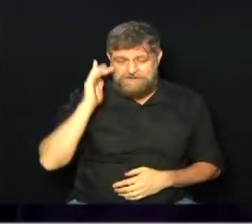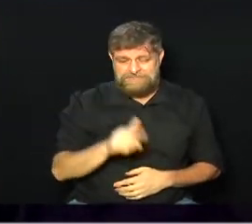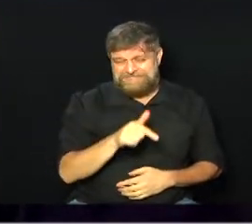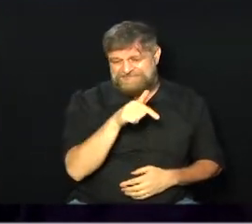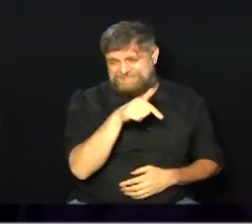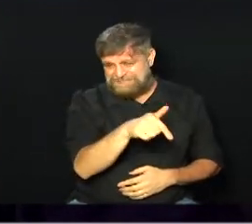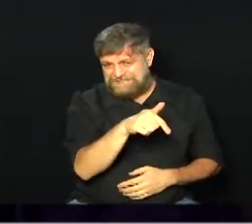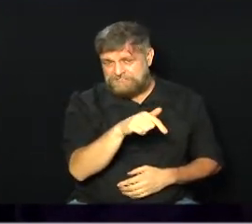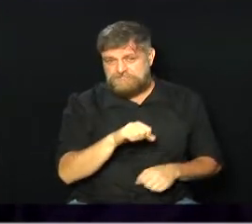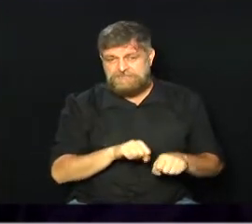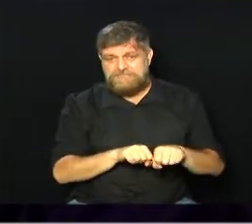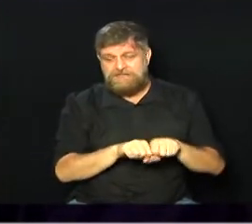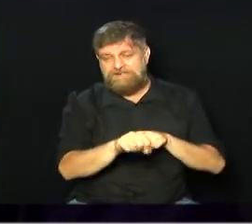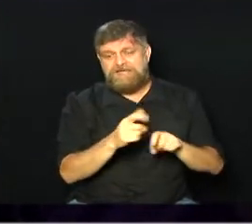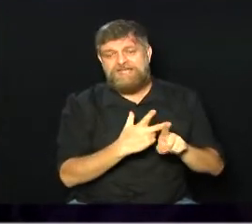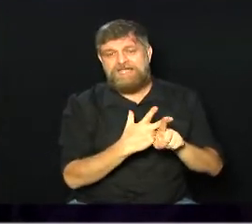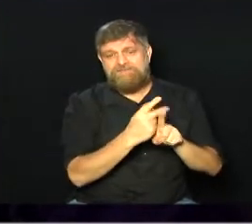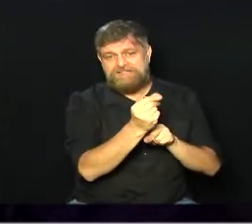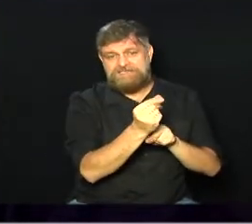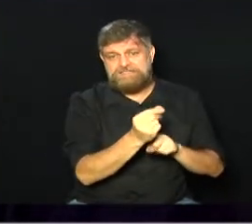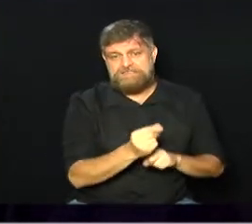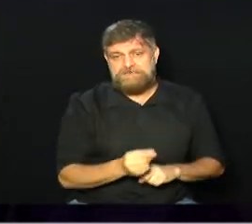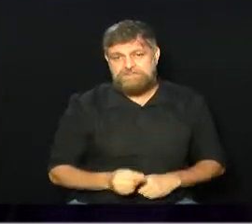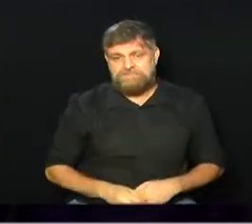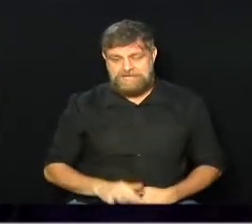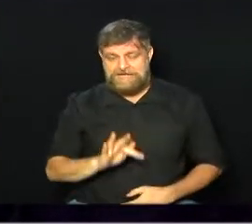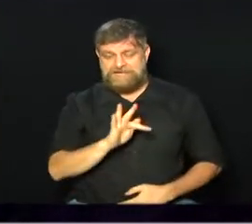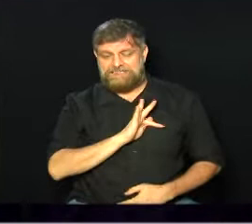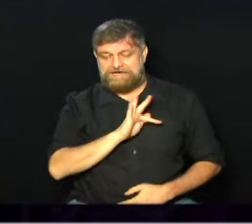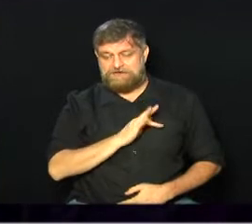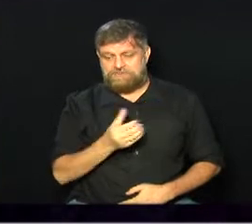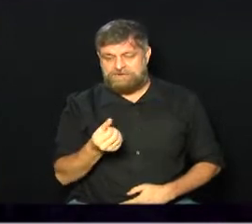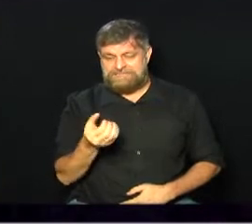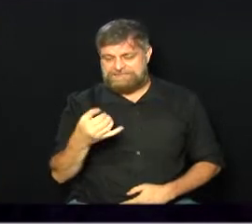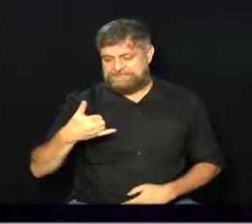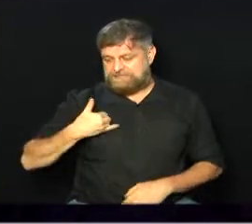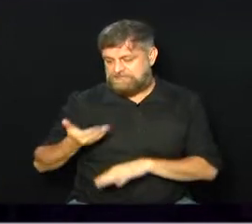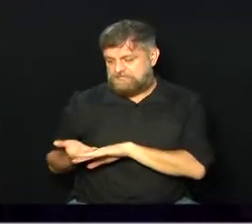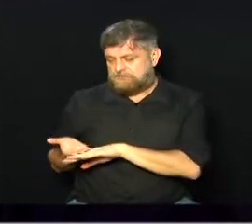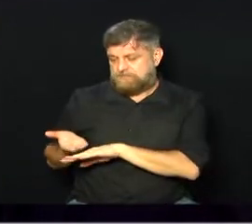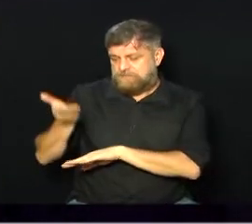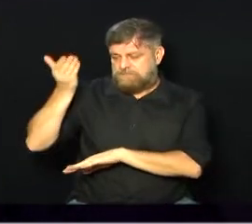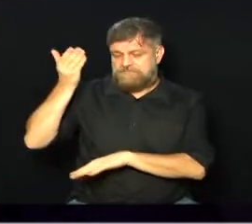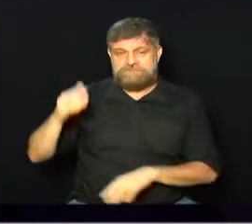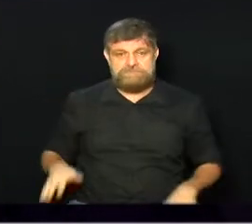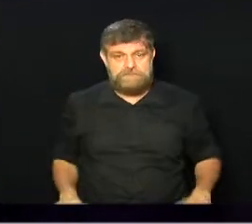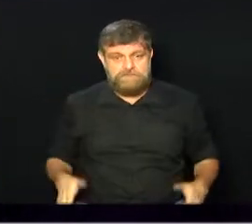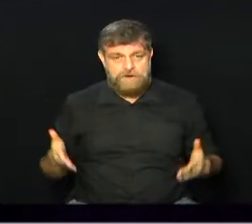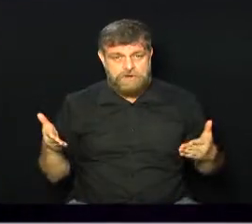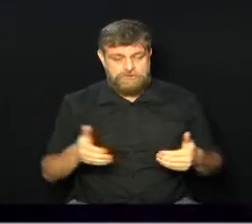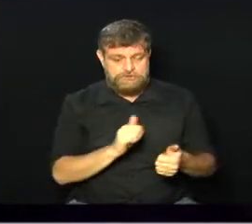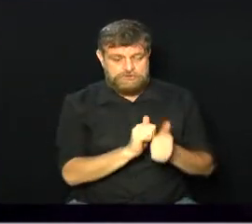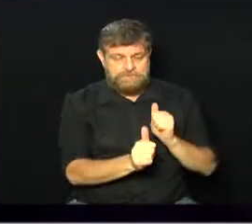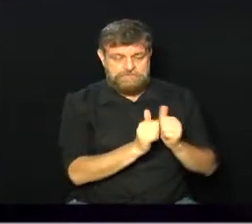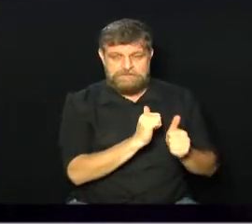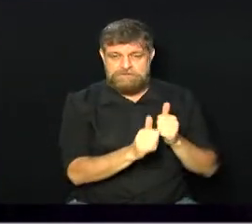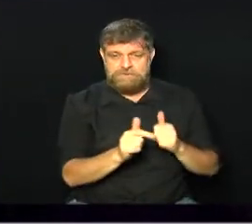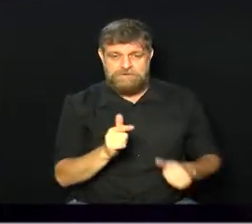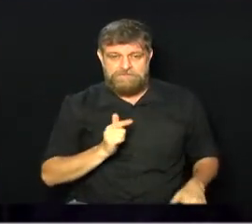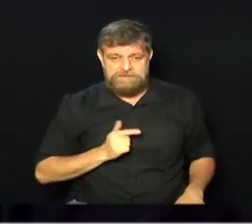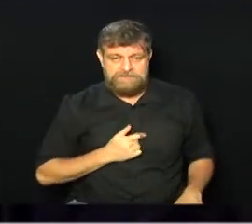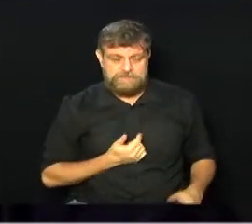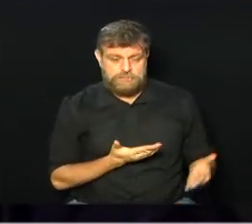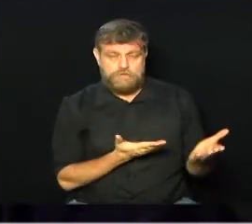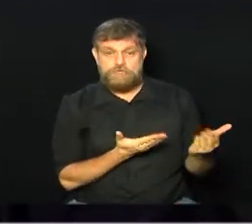conquistado por treinadores de 60 anos de idade para cima. Tá. E o futebol hoje, ele leva muito para o treinador